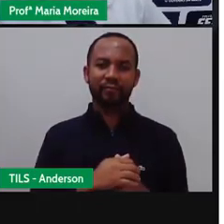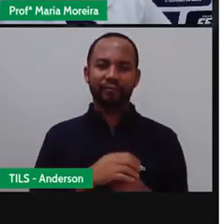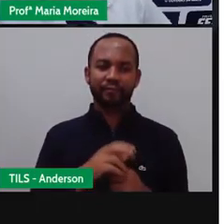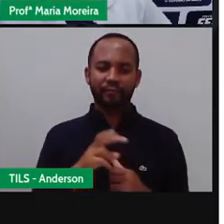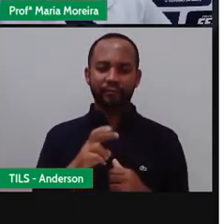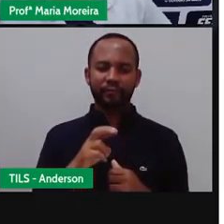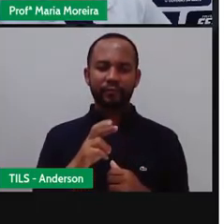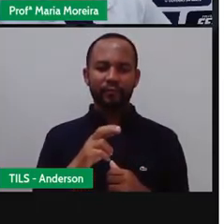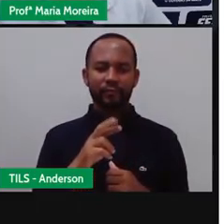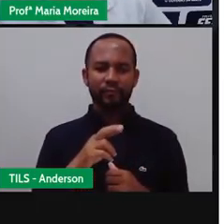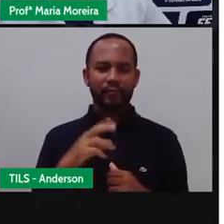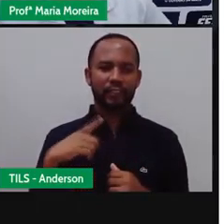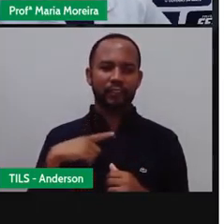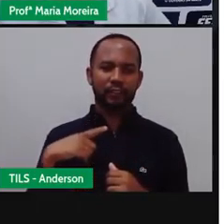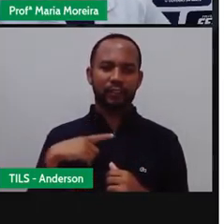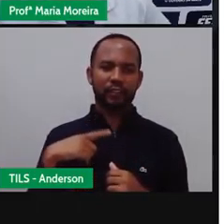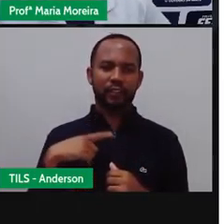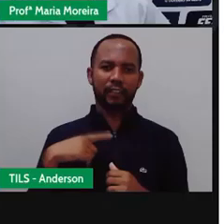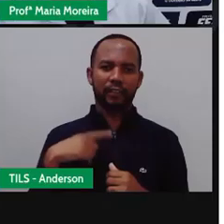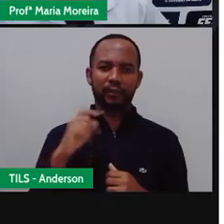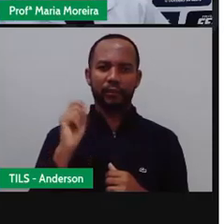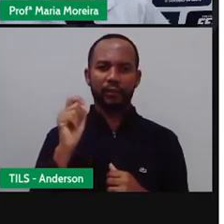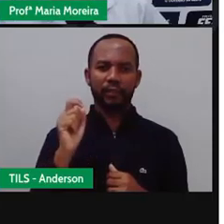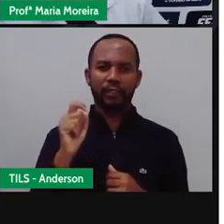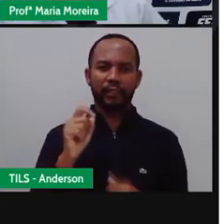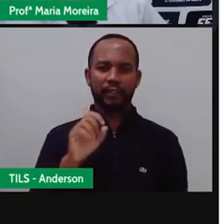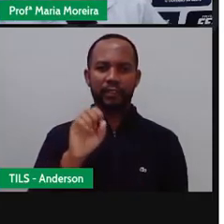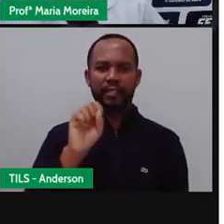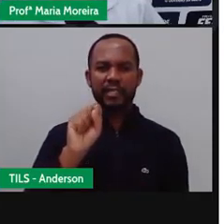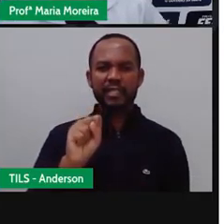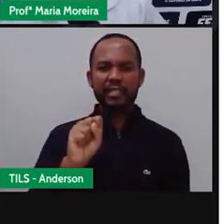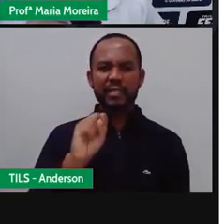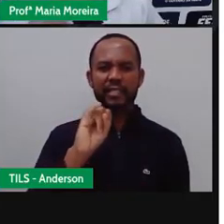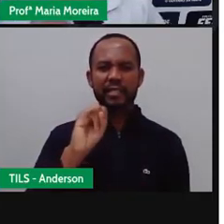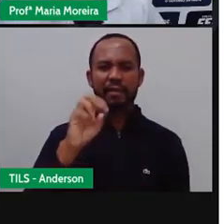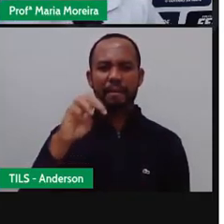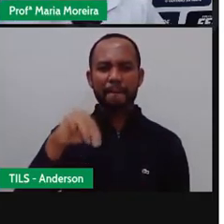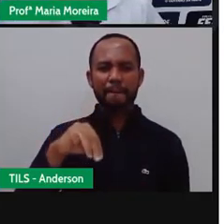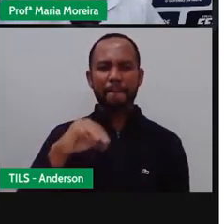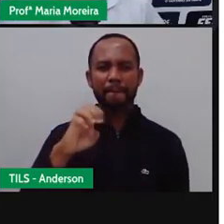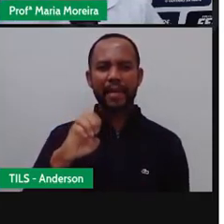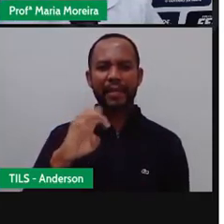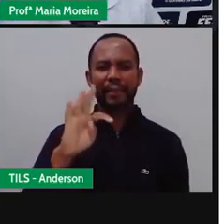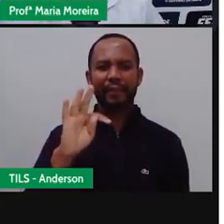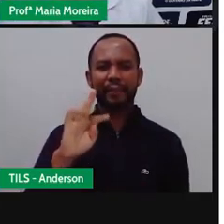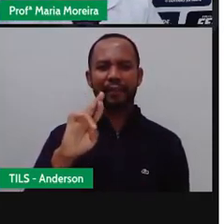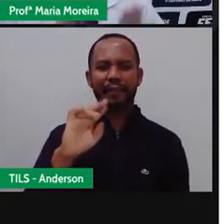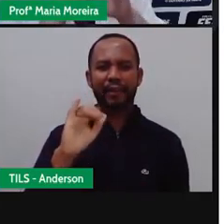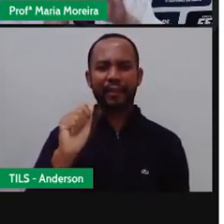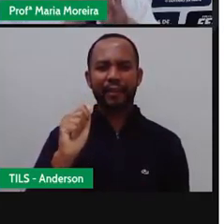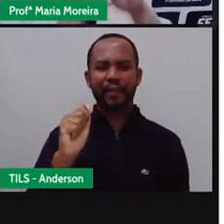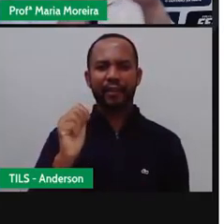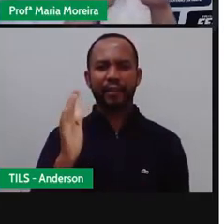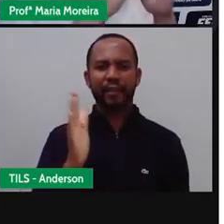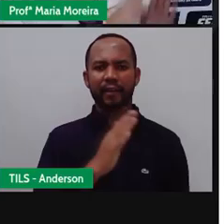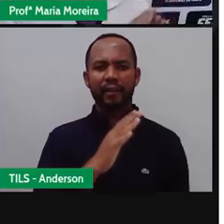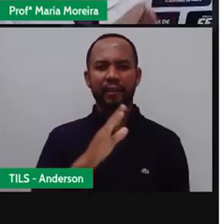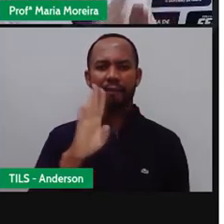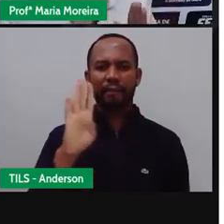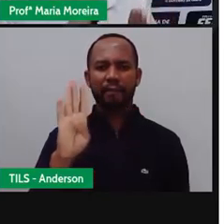tá, gente? Elas possuem simetria bilateral. O que é uma simetria bilateral? É o que está do